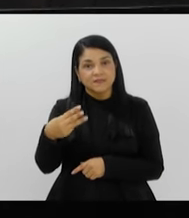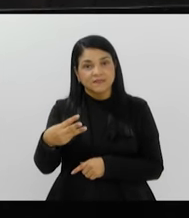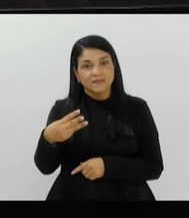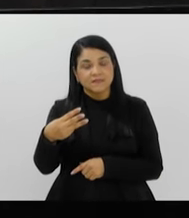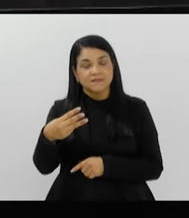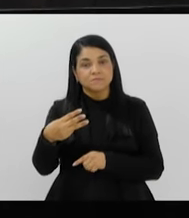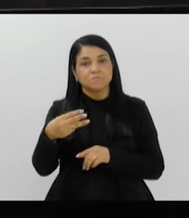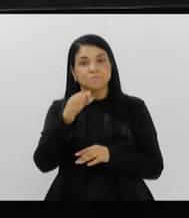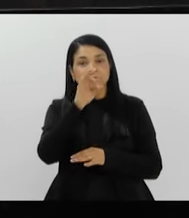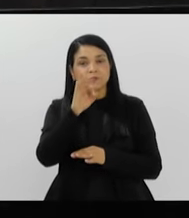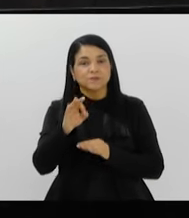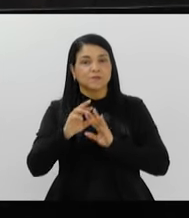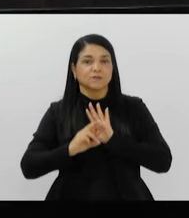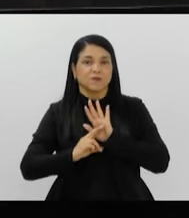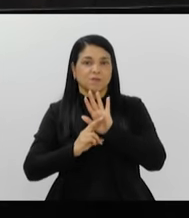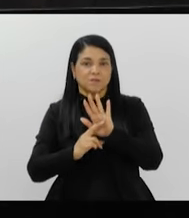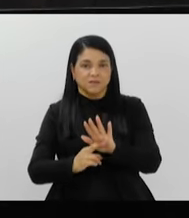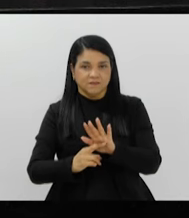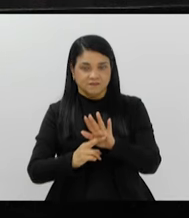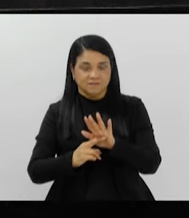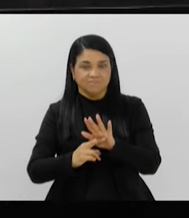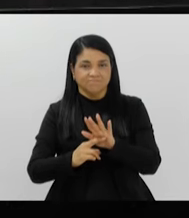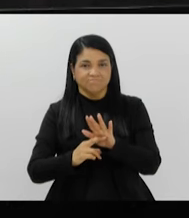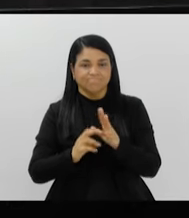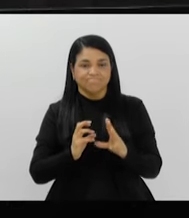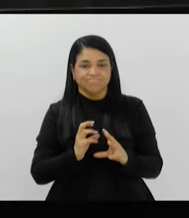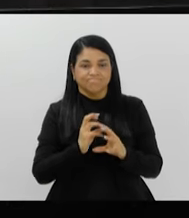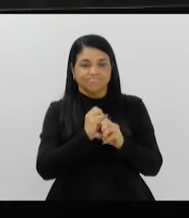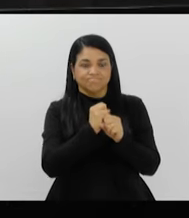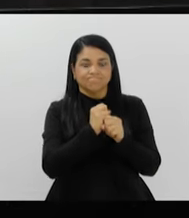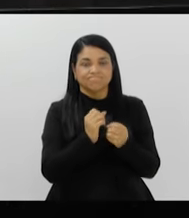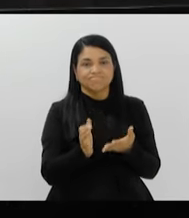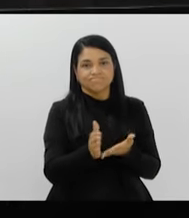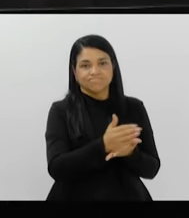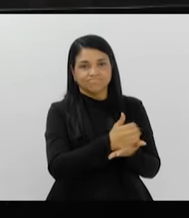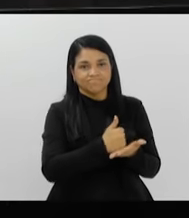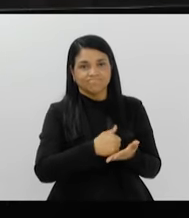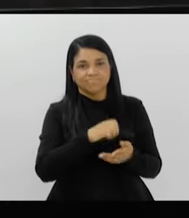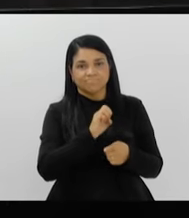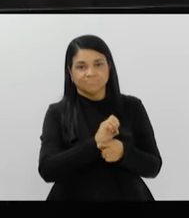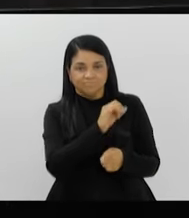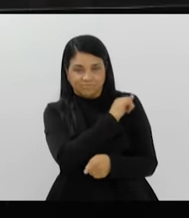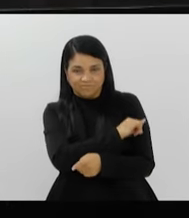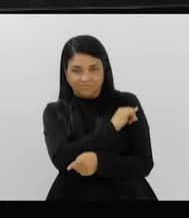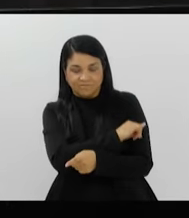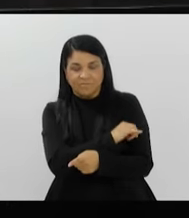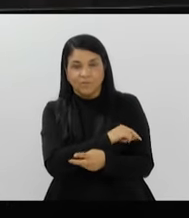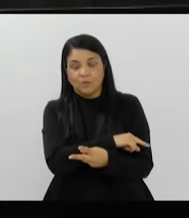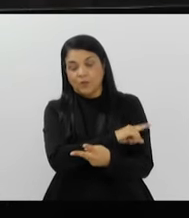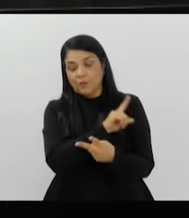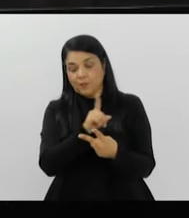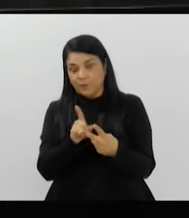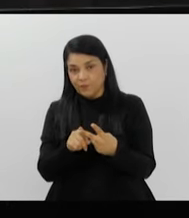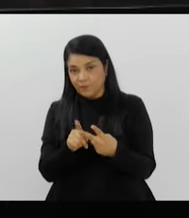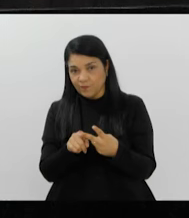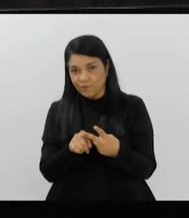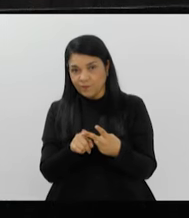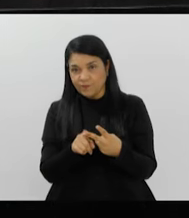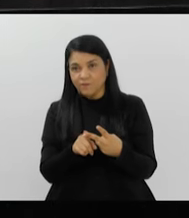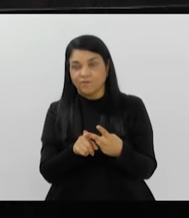0,13% da receita líquida total do estado do Rio de Janeiro. E outro ponto a ser destacado é que